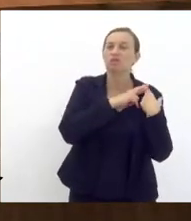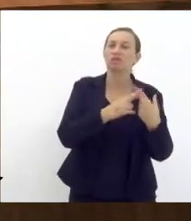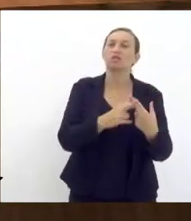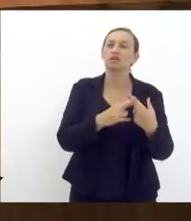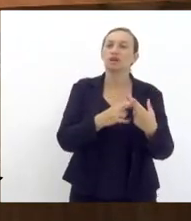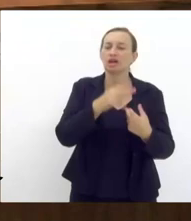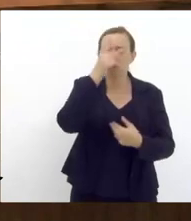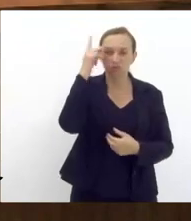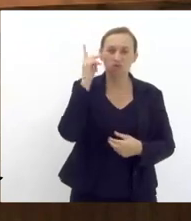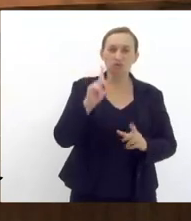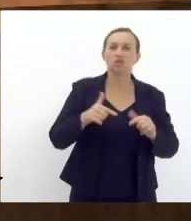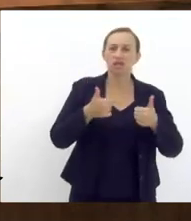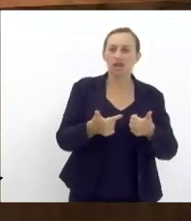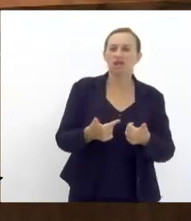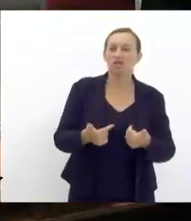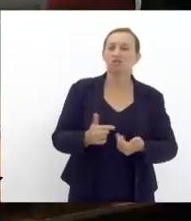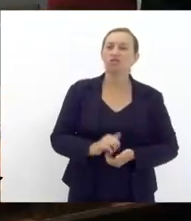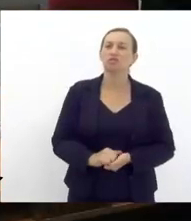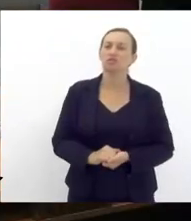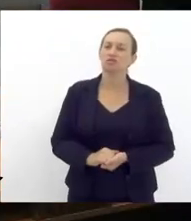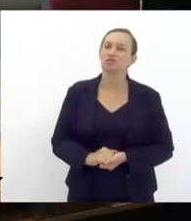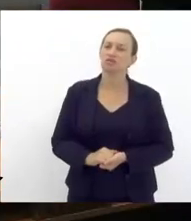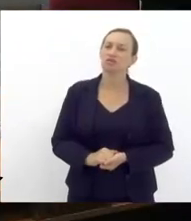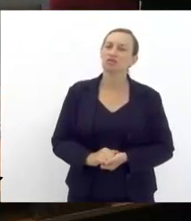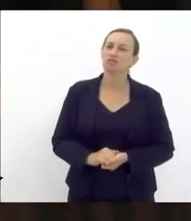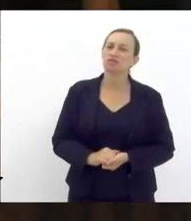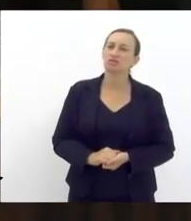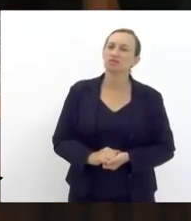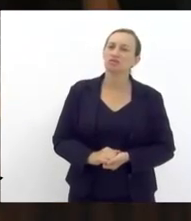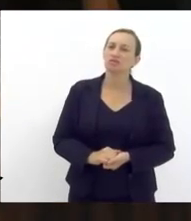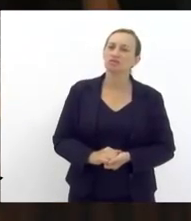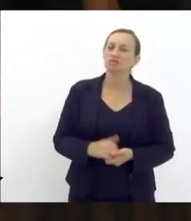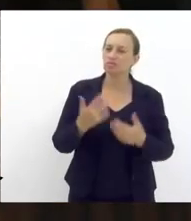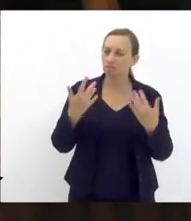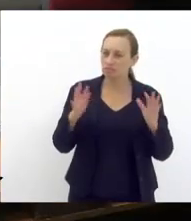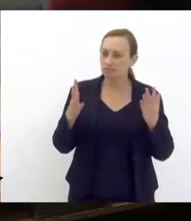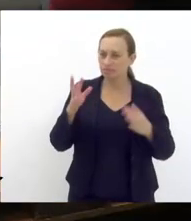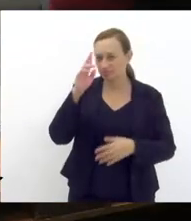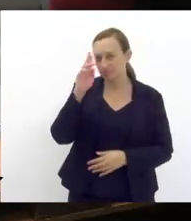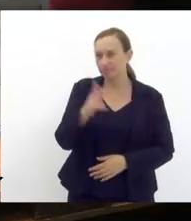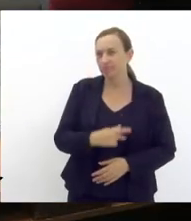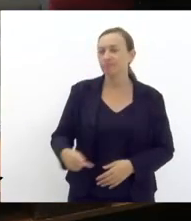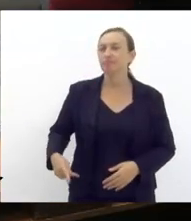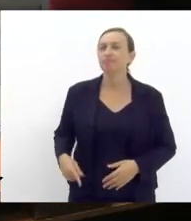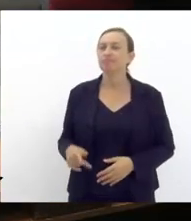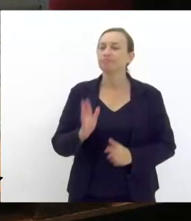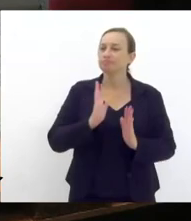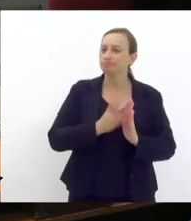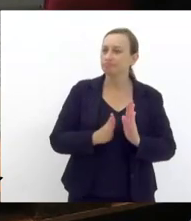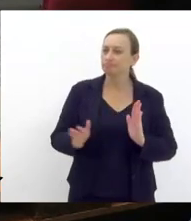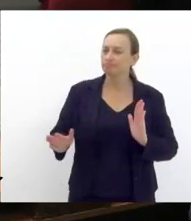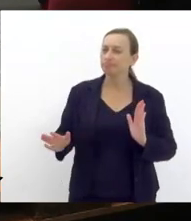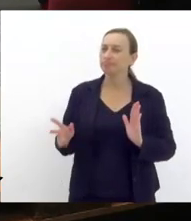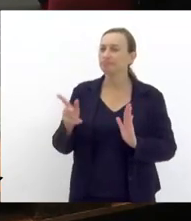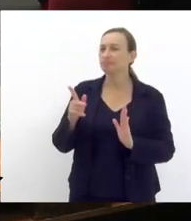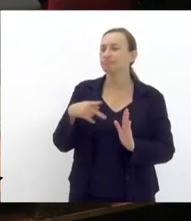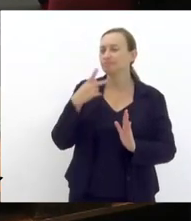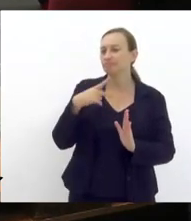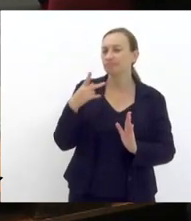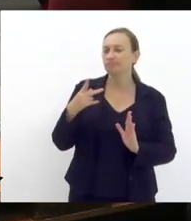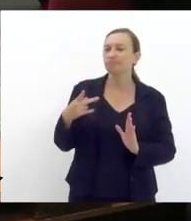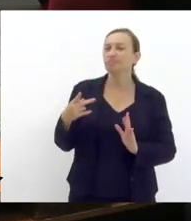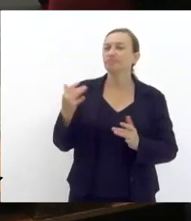as pessoas que tomam esse tipo de atitude obrigado Parabéns Presidente pela ordem apenas para complementar as informações